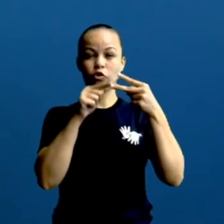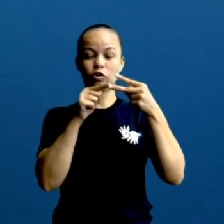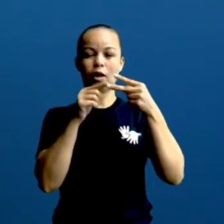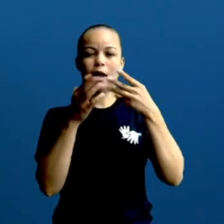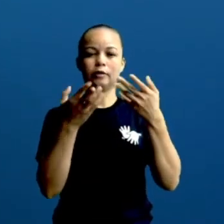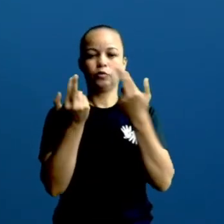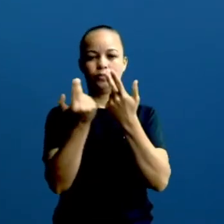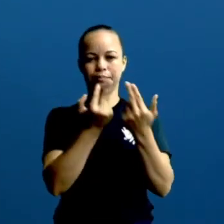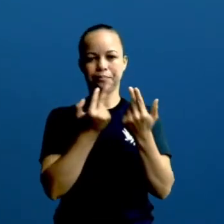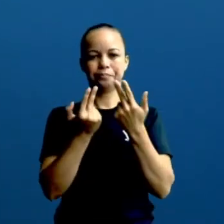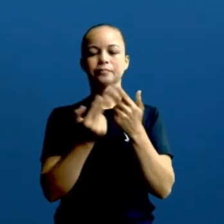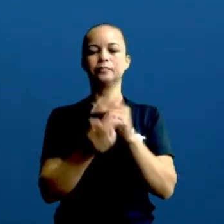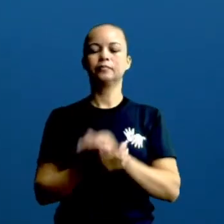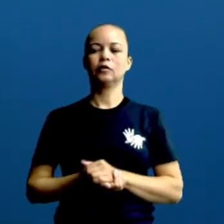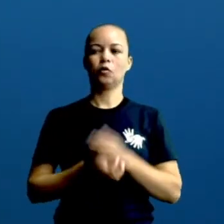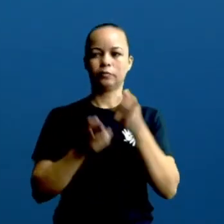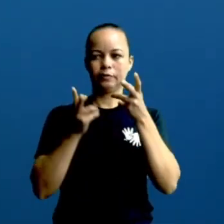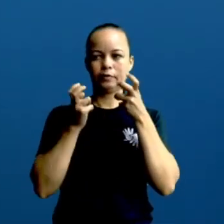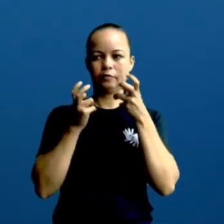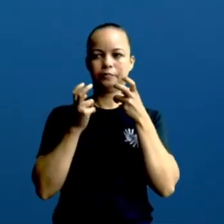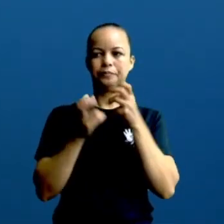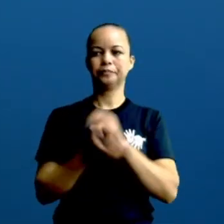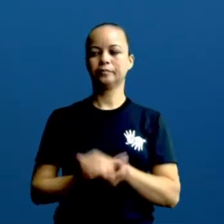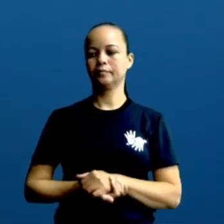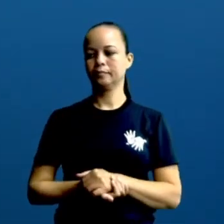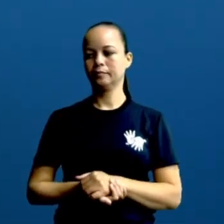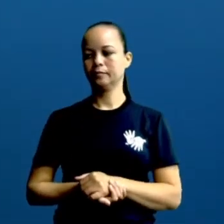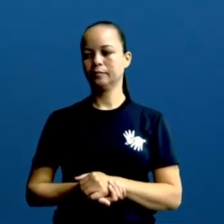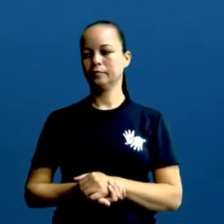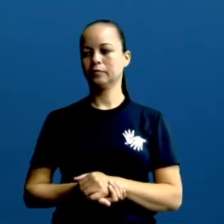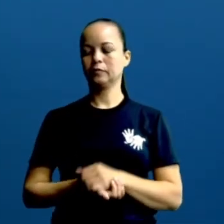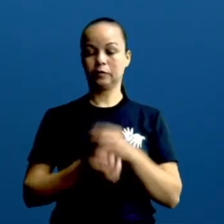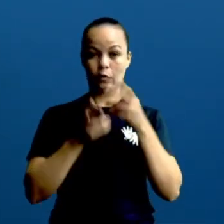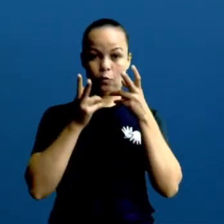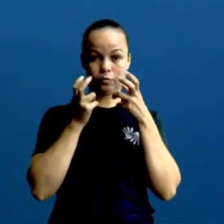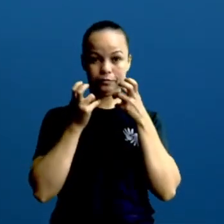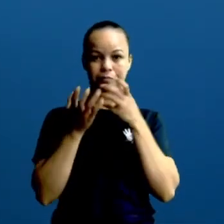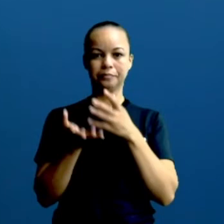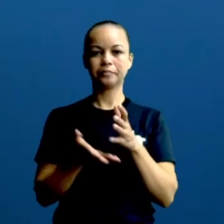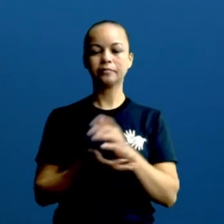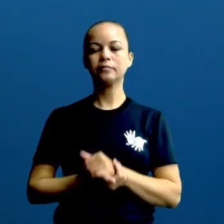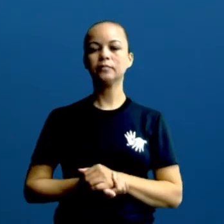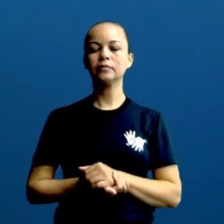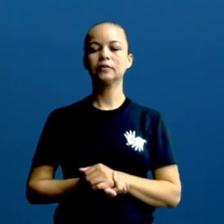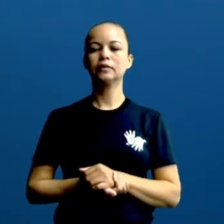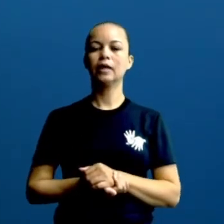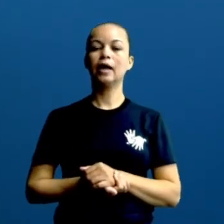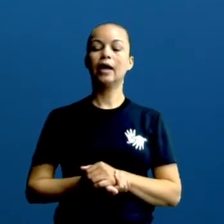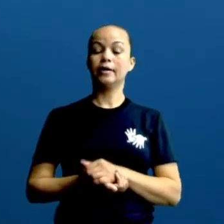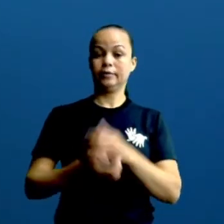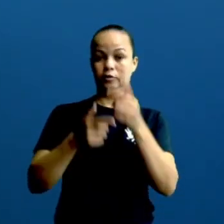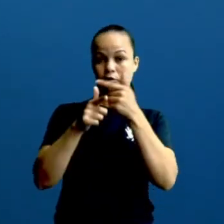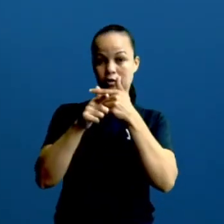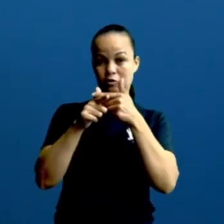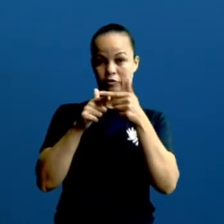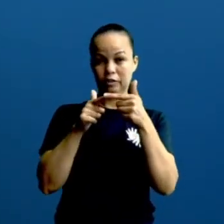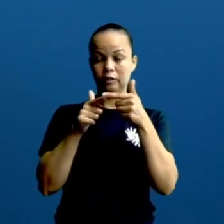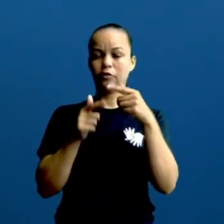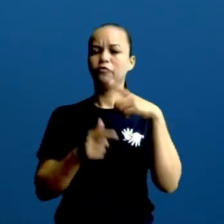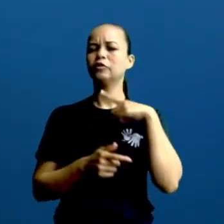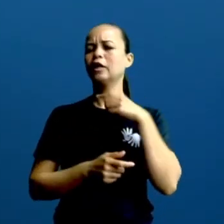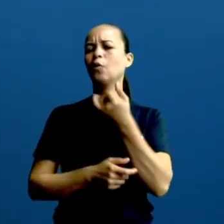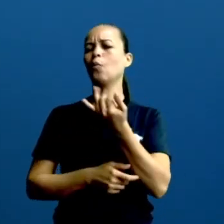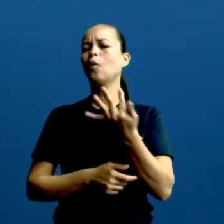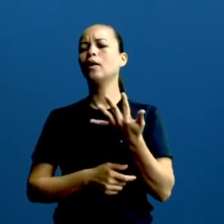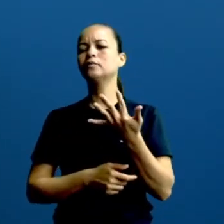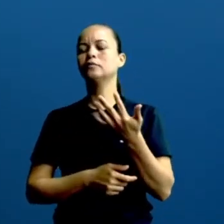What's vamos ver aqui como ficou o então dividindo aqui eu